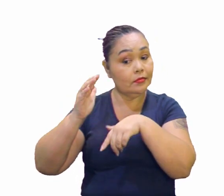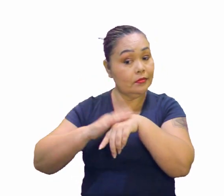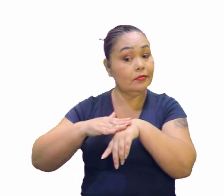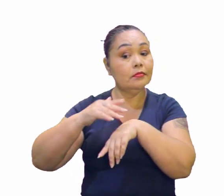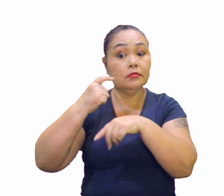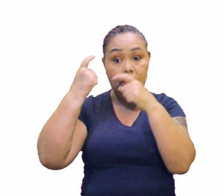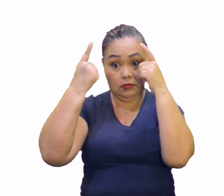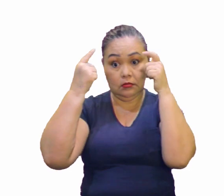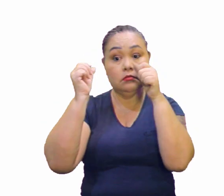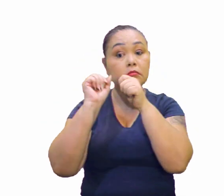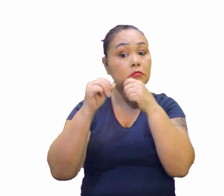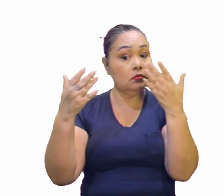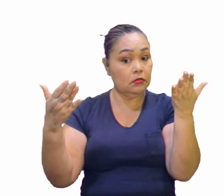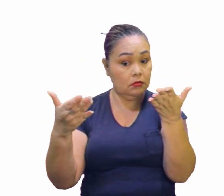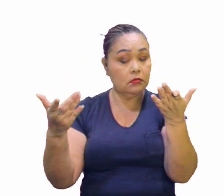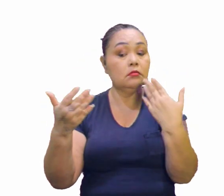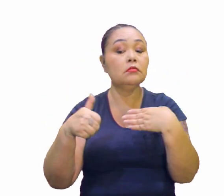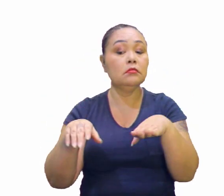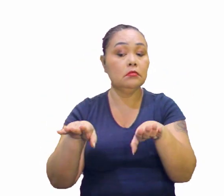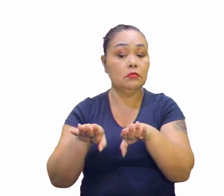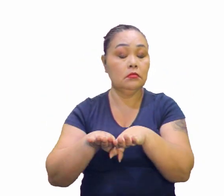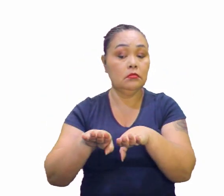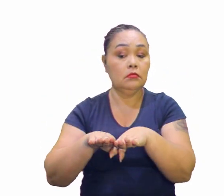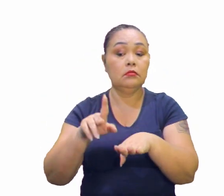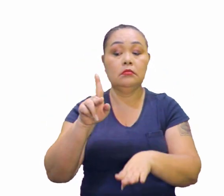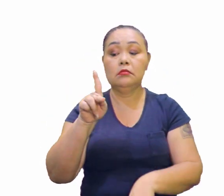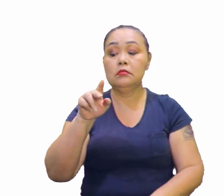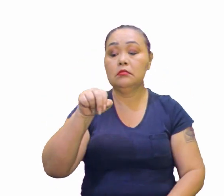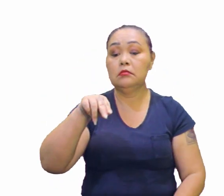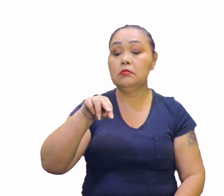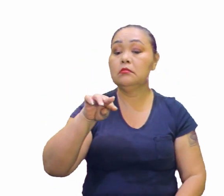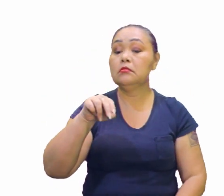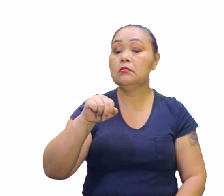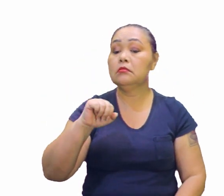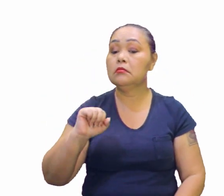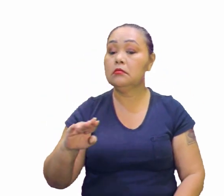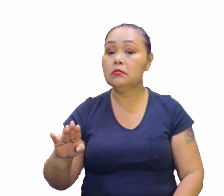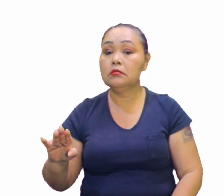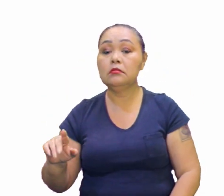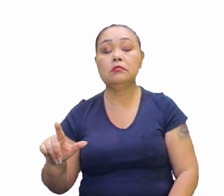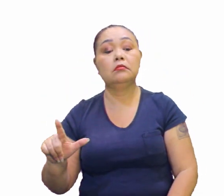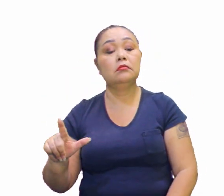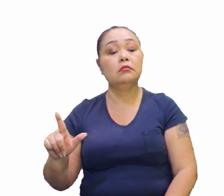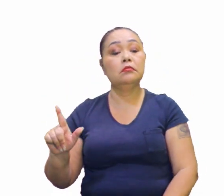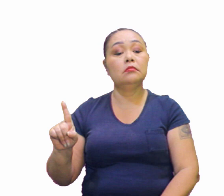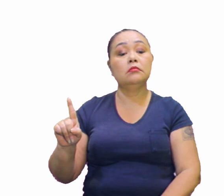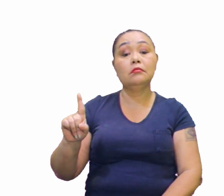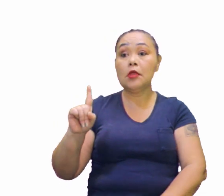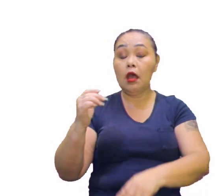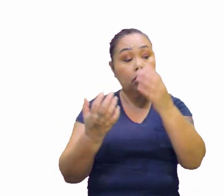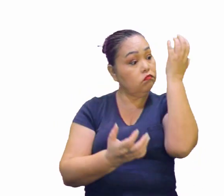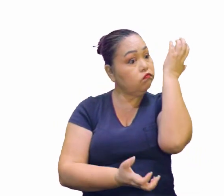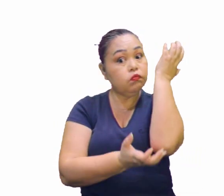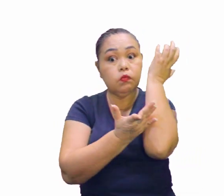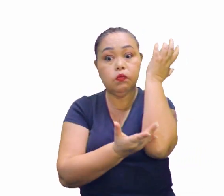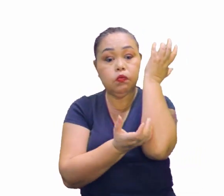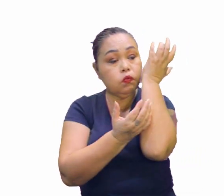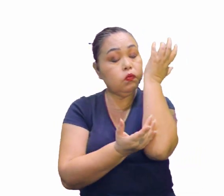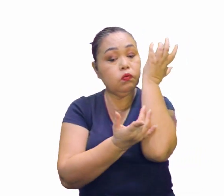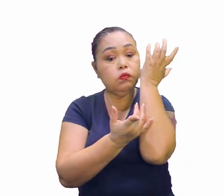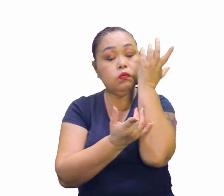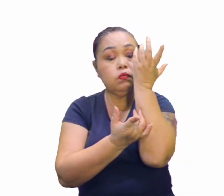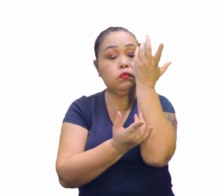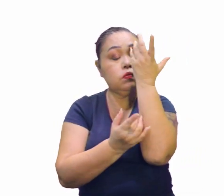mais preocupante também no Pantanal, que são as queimadas e